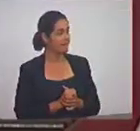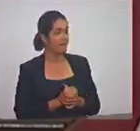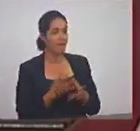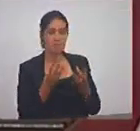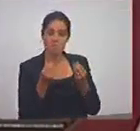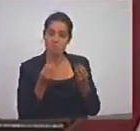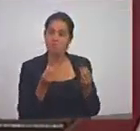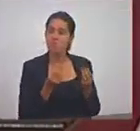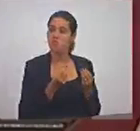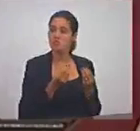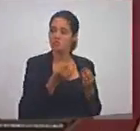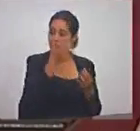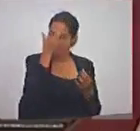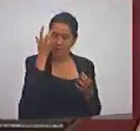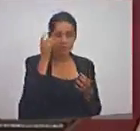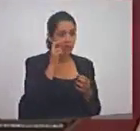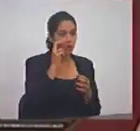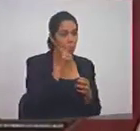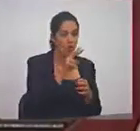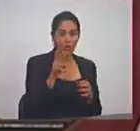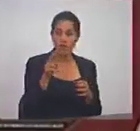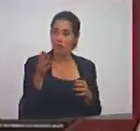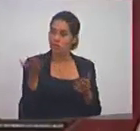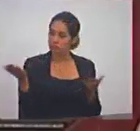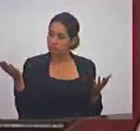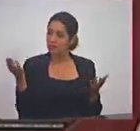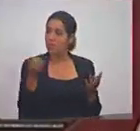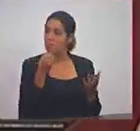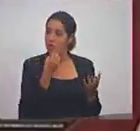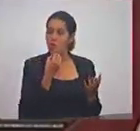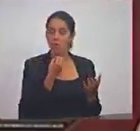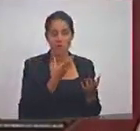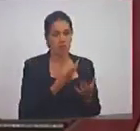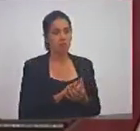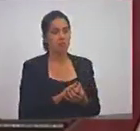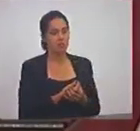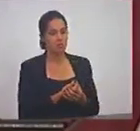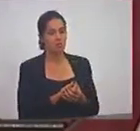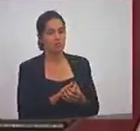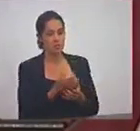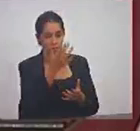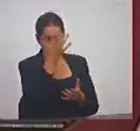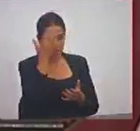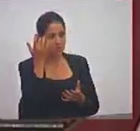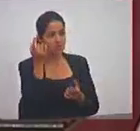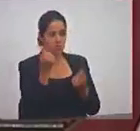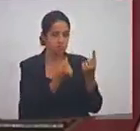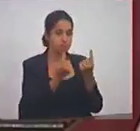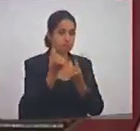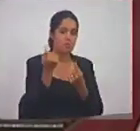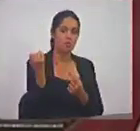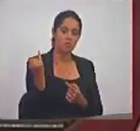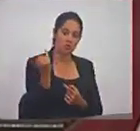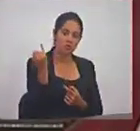ver a casa cheia assim, ó, mas que a população, lideranças de bairros, viesse, revezasse